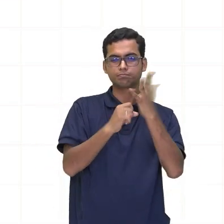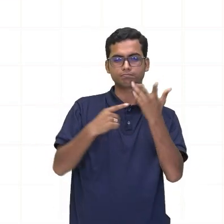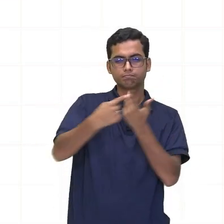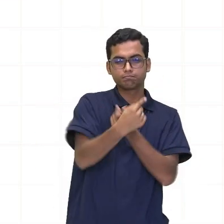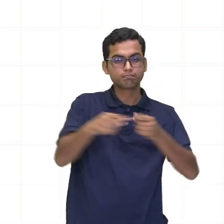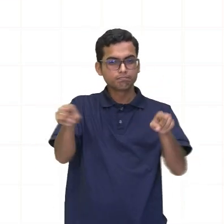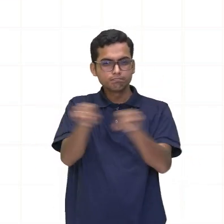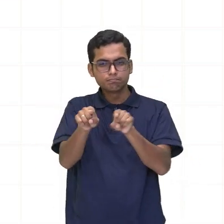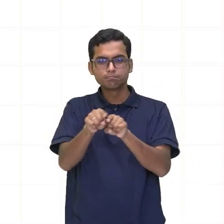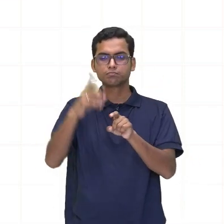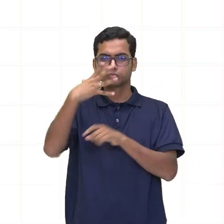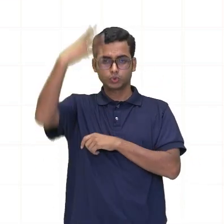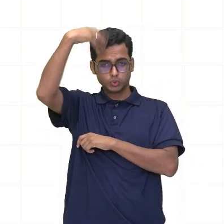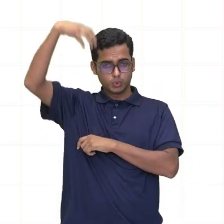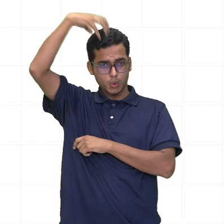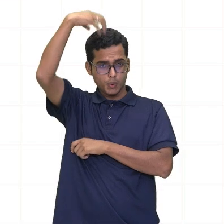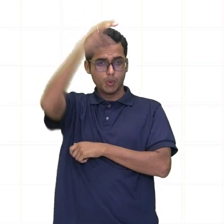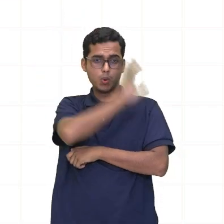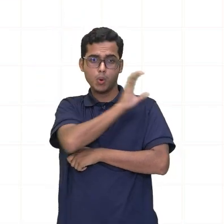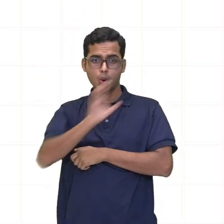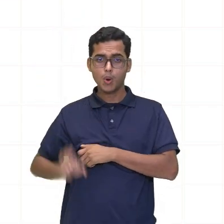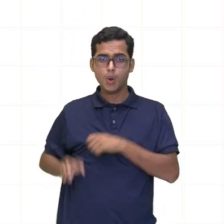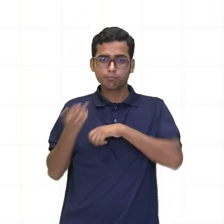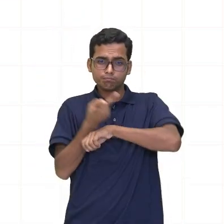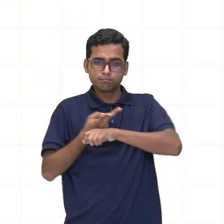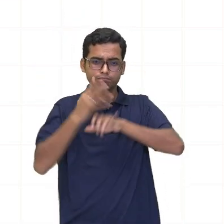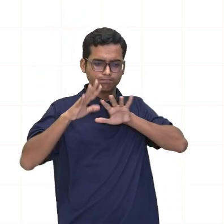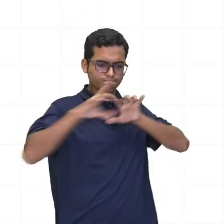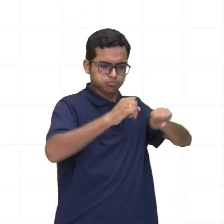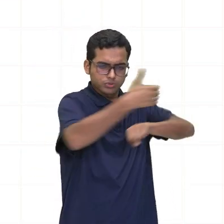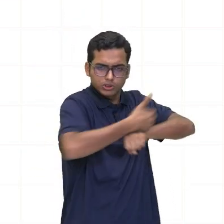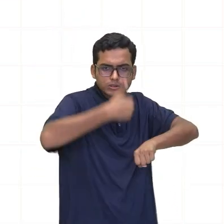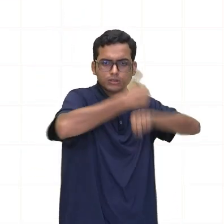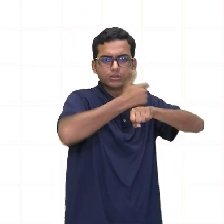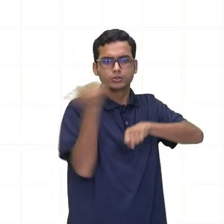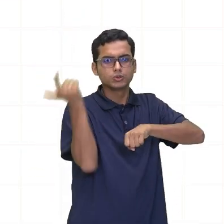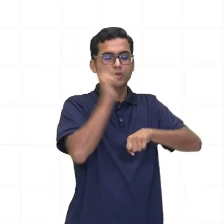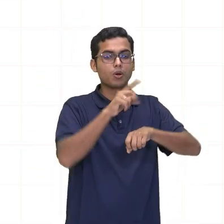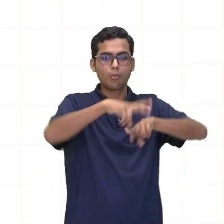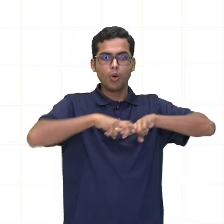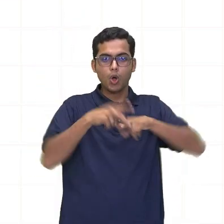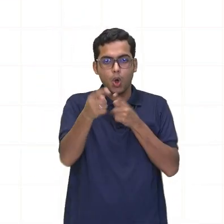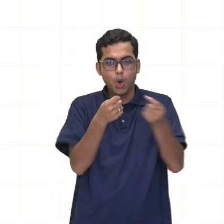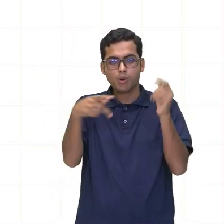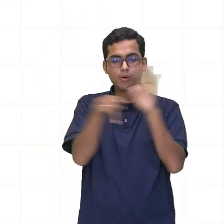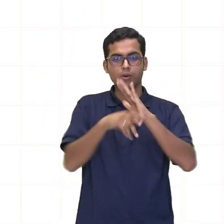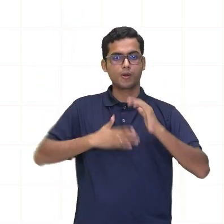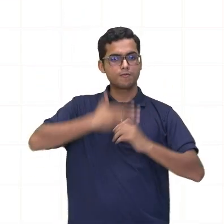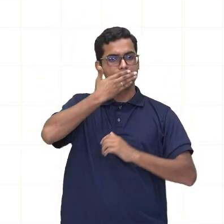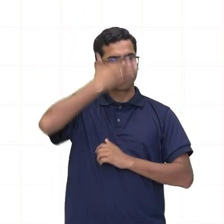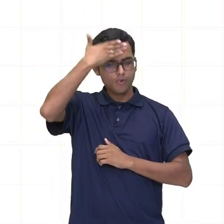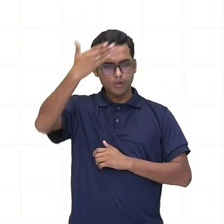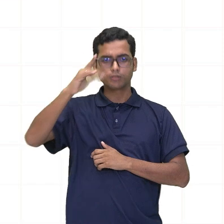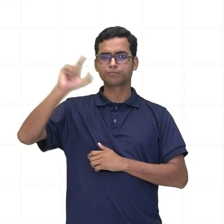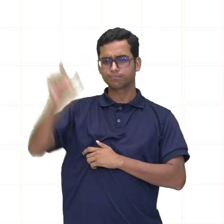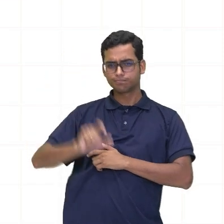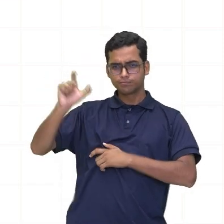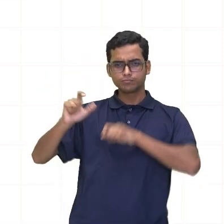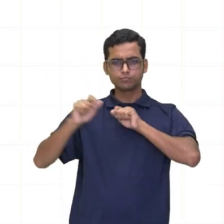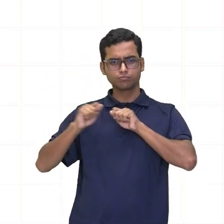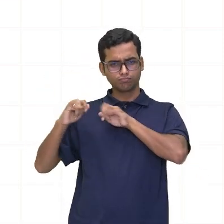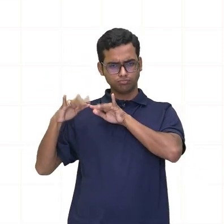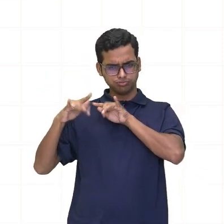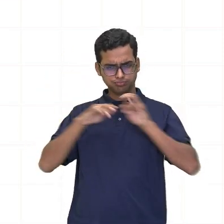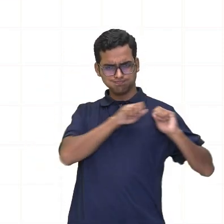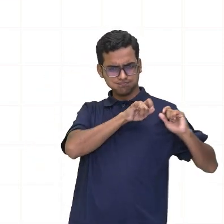buscaram recuperar territórios que estavam sob controle muçulmano, desde a invasão islâmica do início